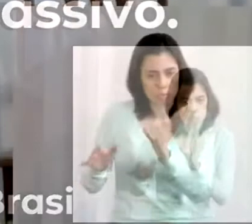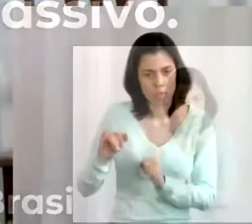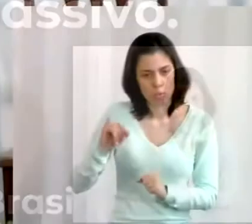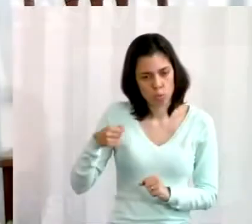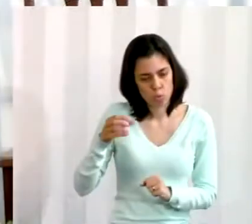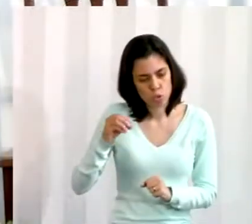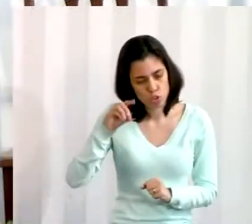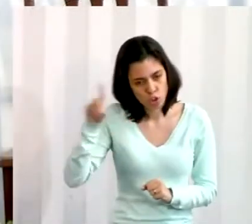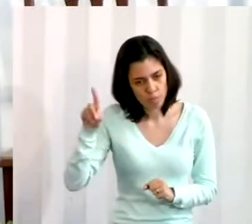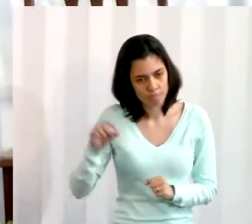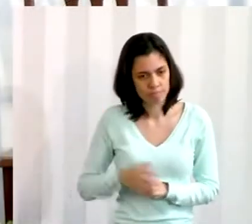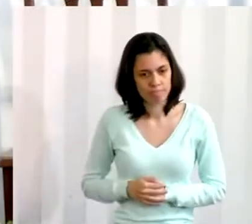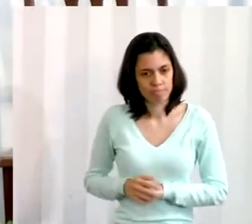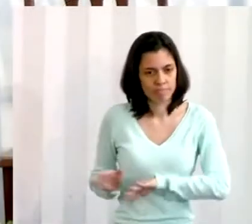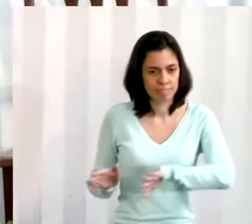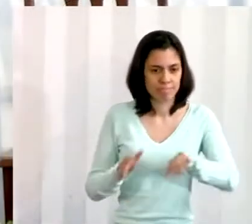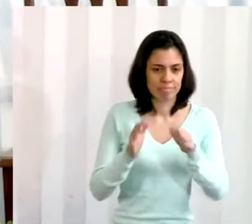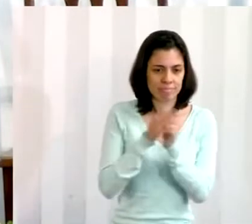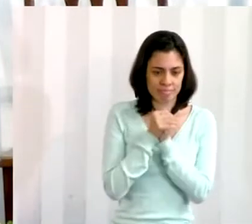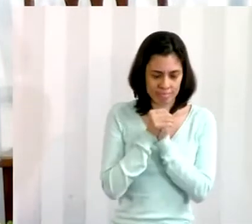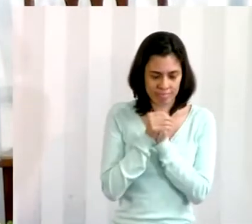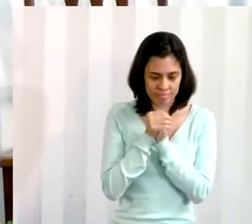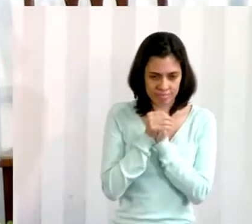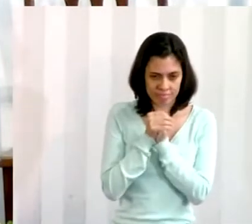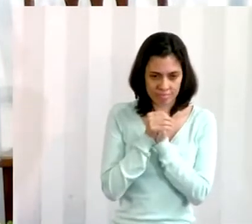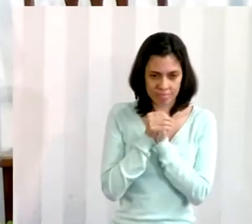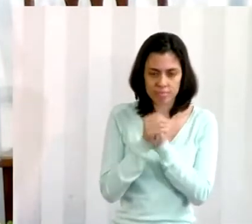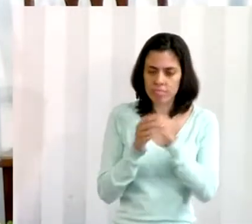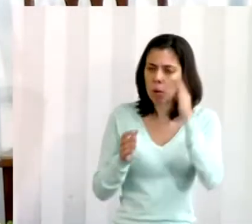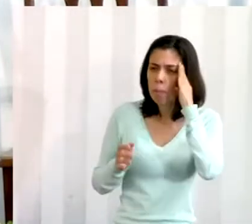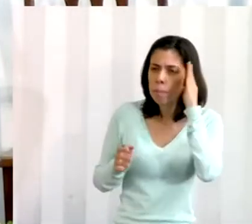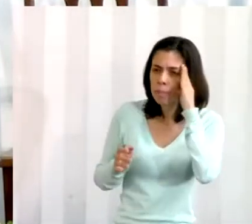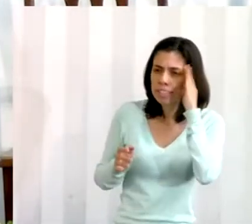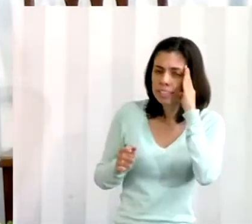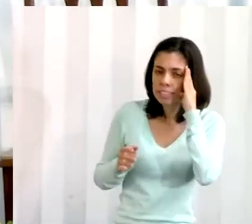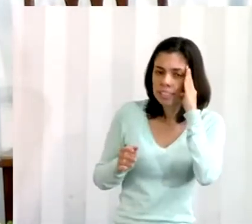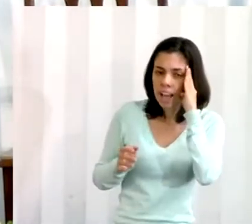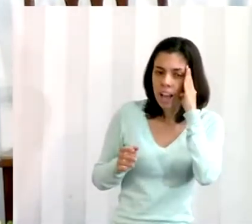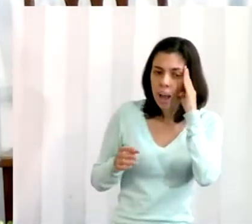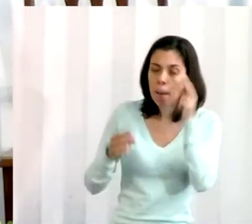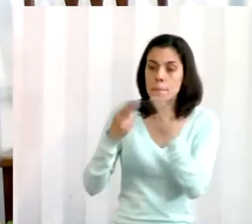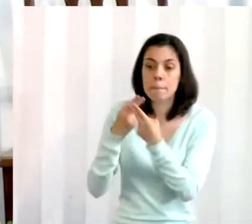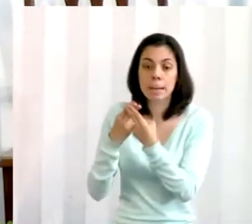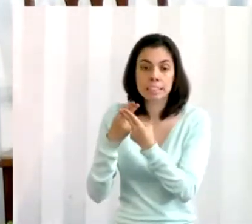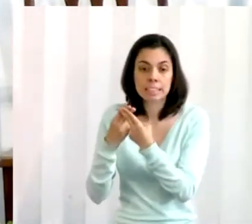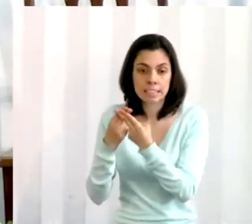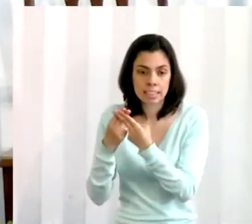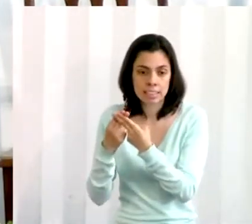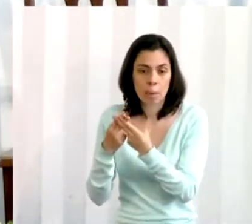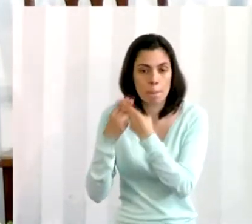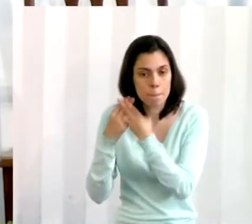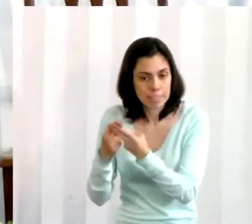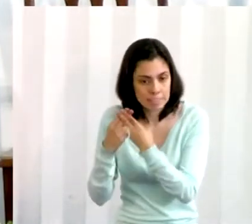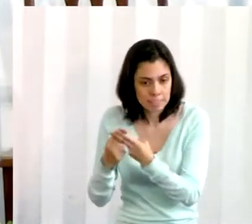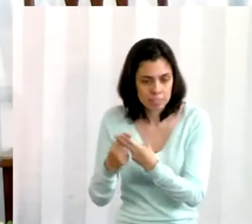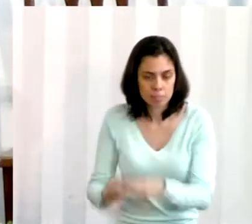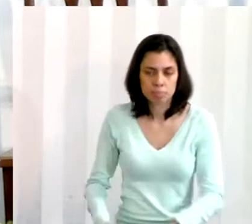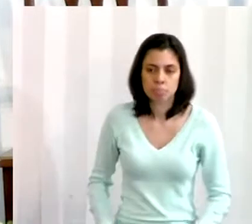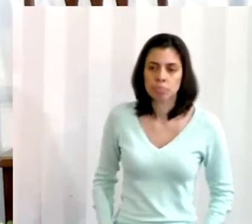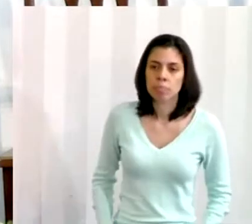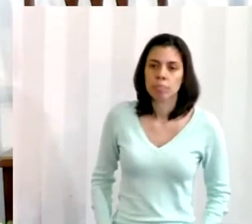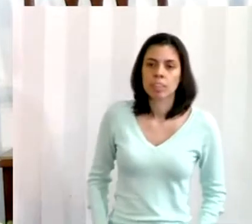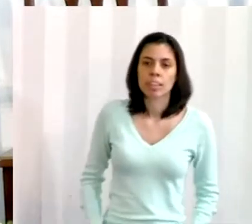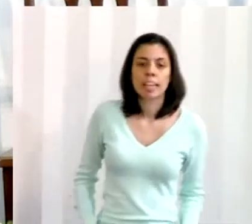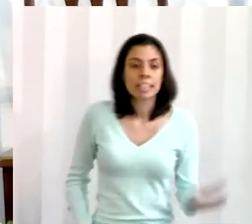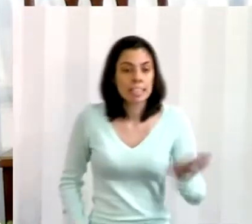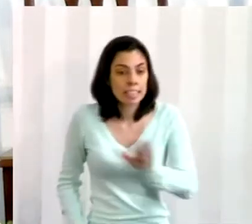Quero meditar a partir dessa ideia então, a paciência. E quero pedir para que as crianças, que fazem sempre aquela ilustração, façam